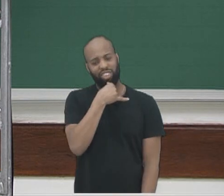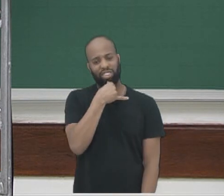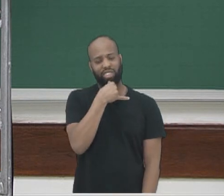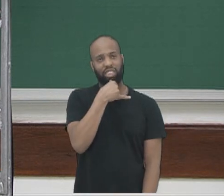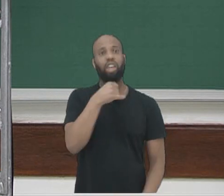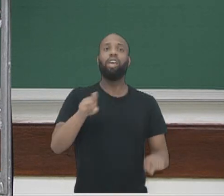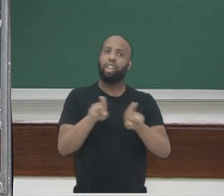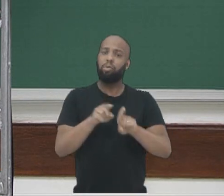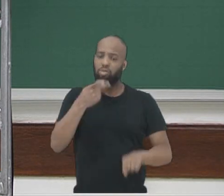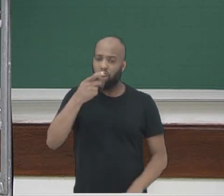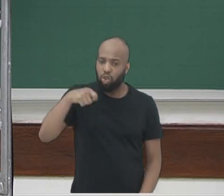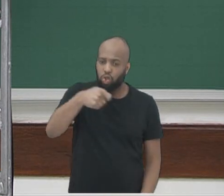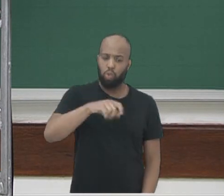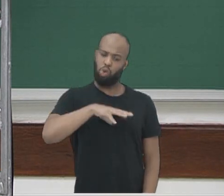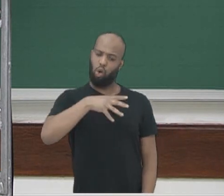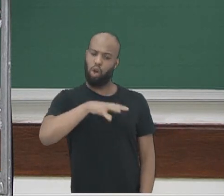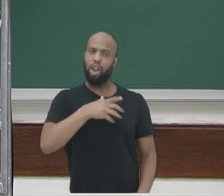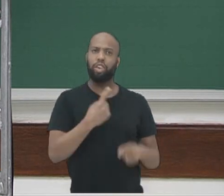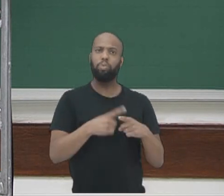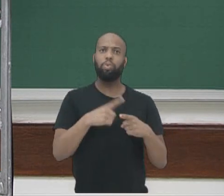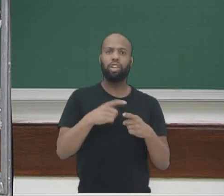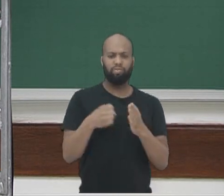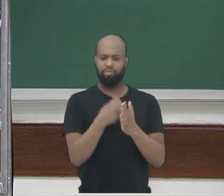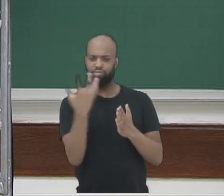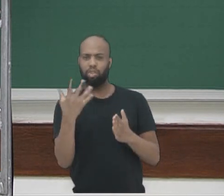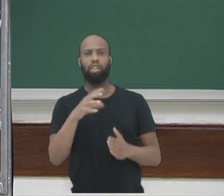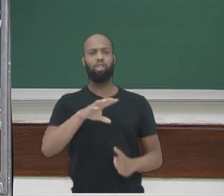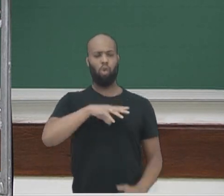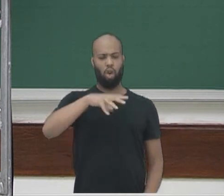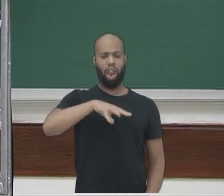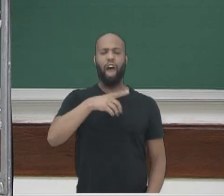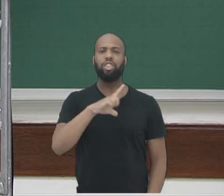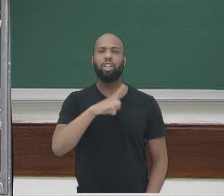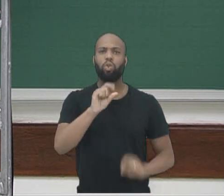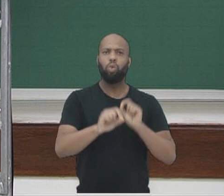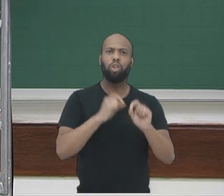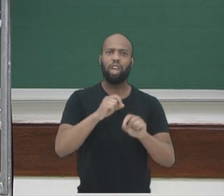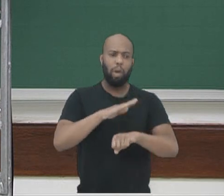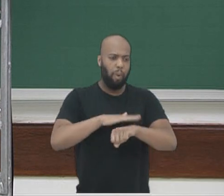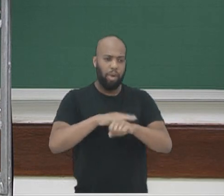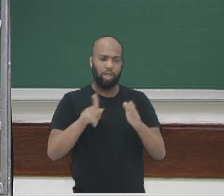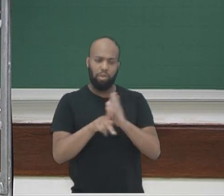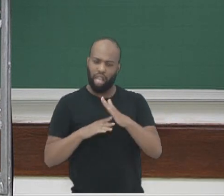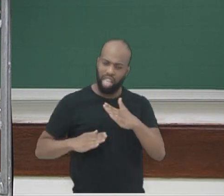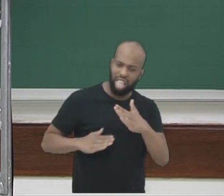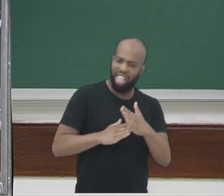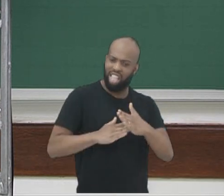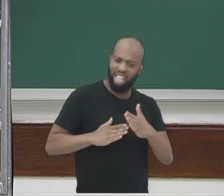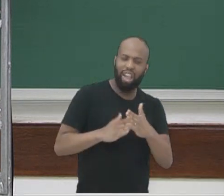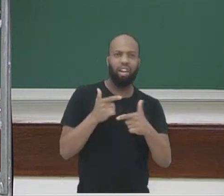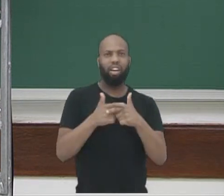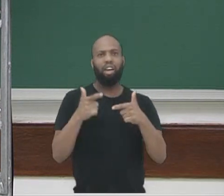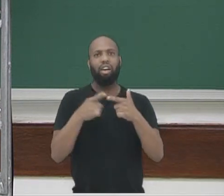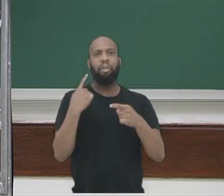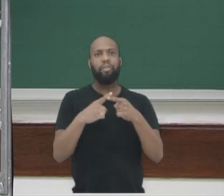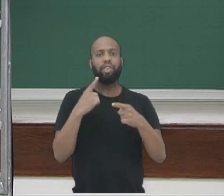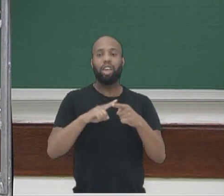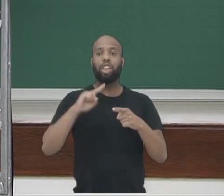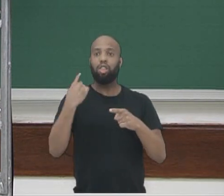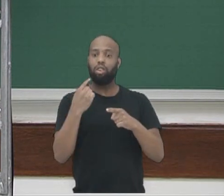texto dele, que eu gosto bastante, e agora a gente vai pensar sobre isso. O texto do Guimarães fala do quê? Fala de